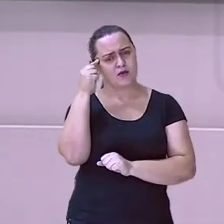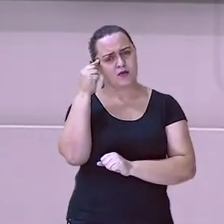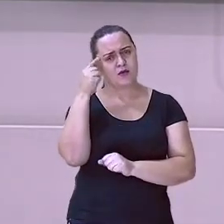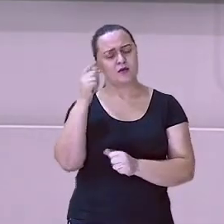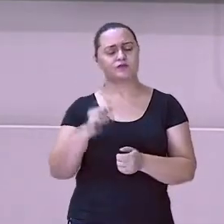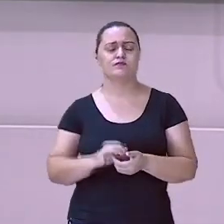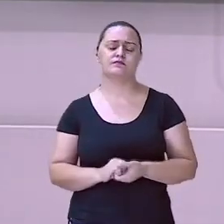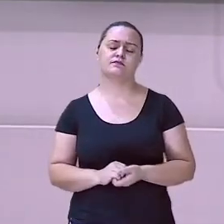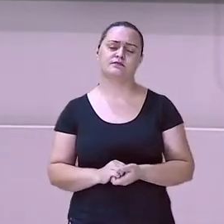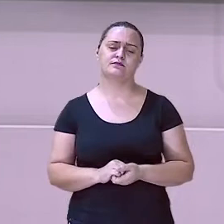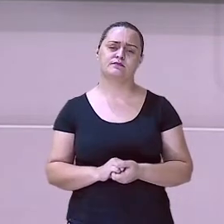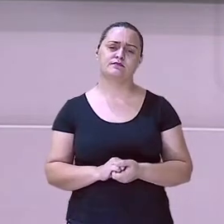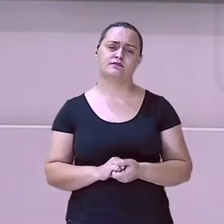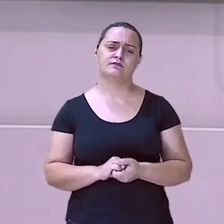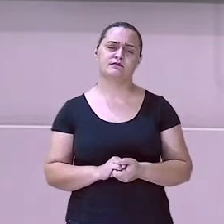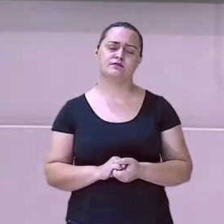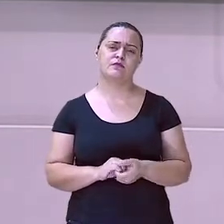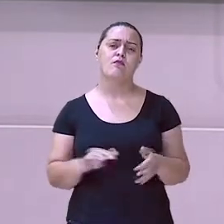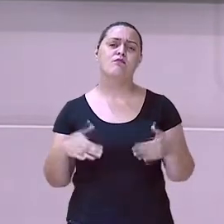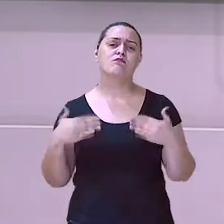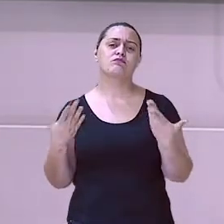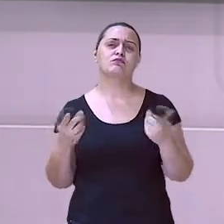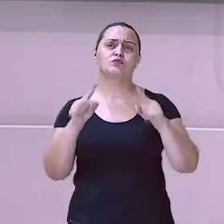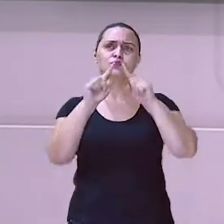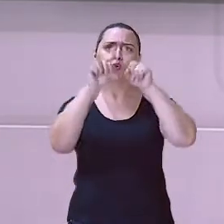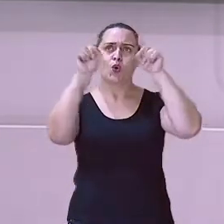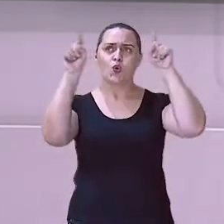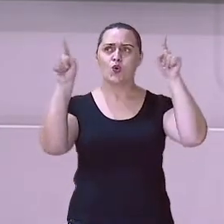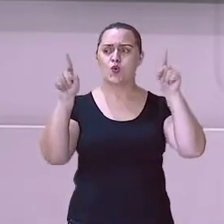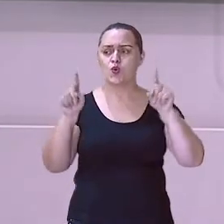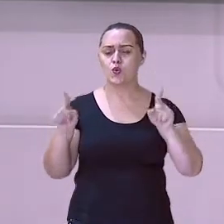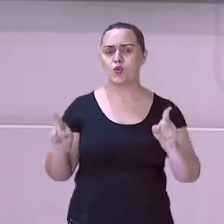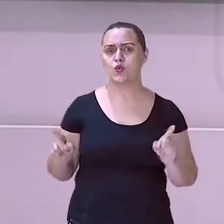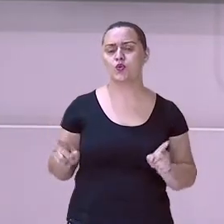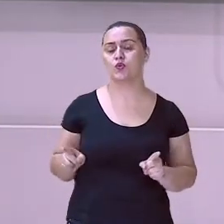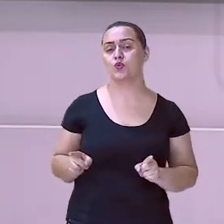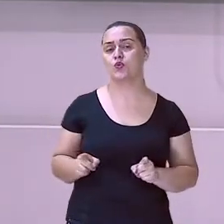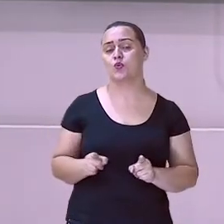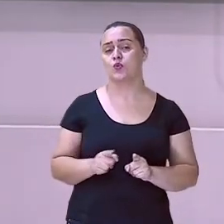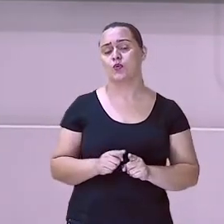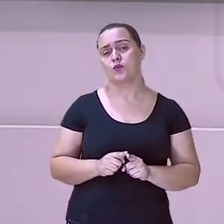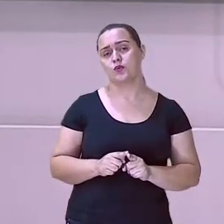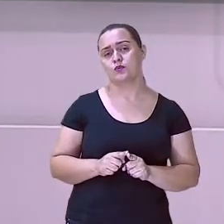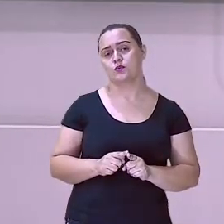Qual era os contornos, qual era o contorno do Brasil